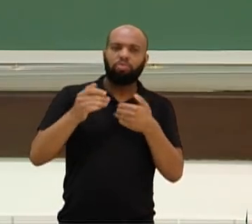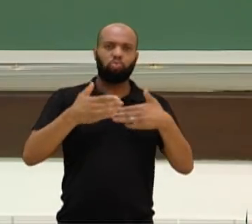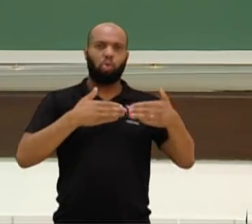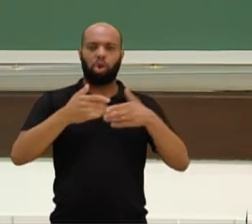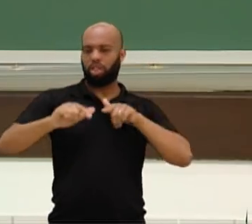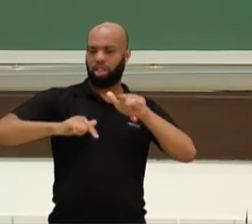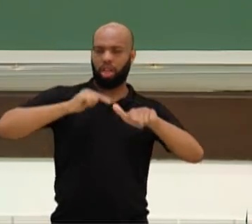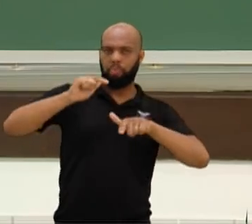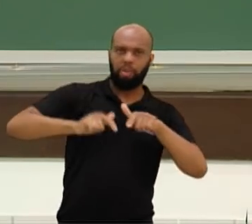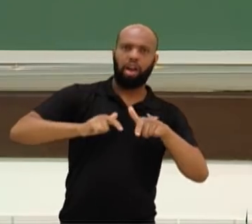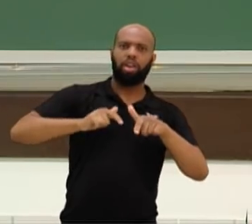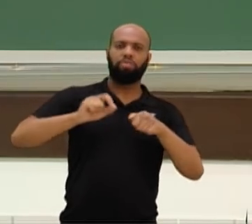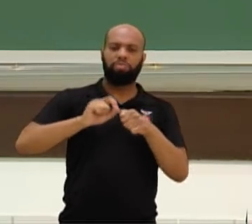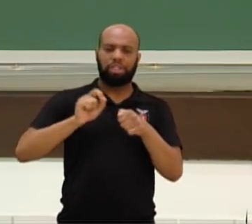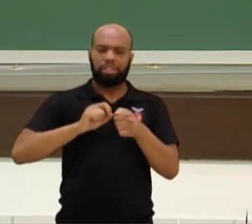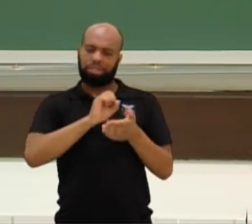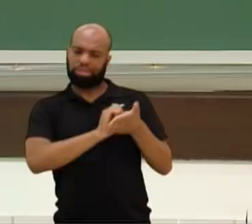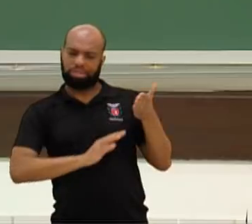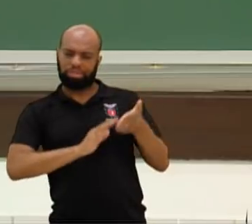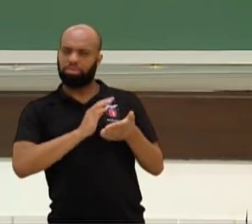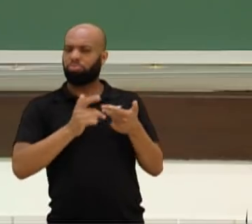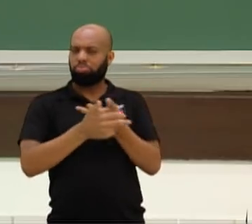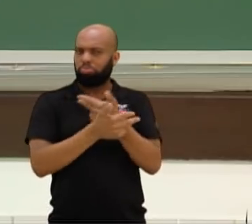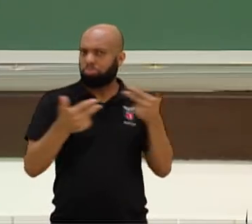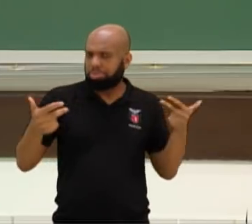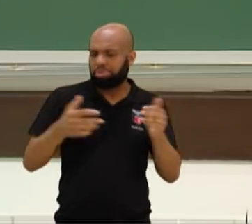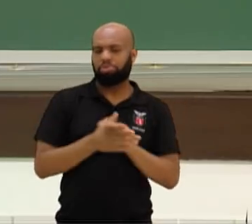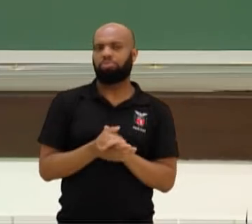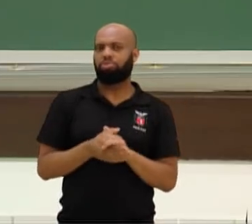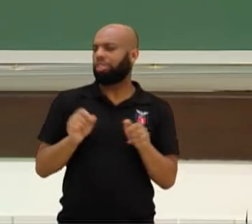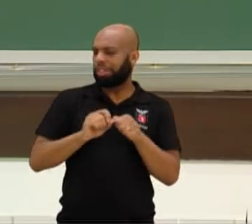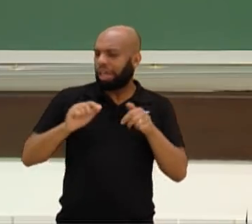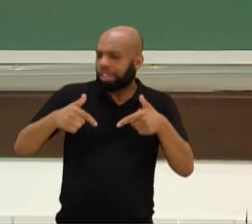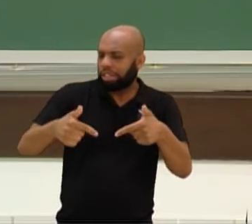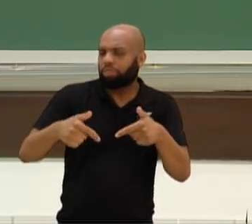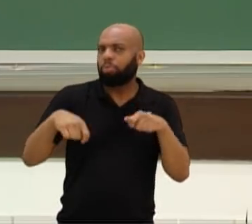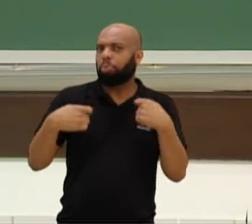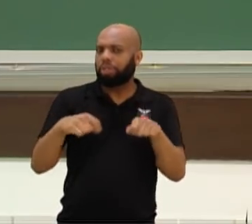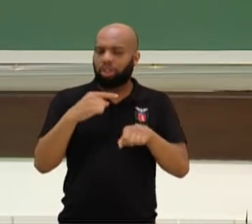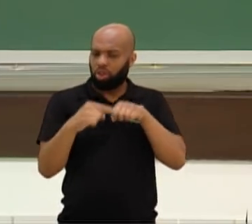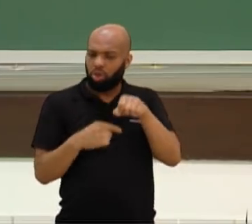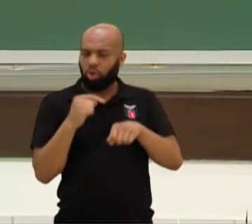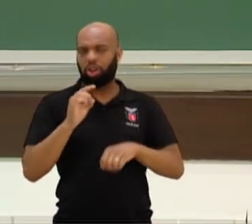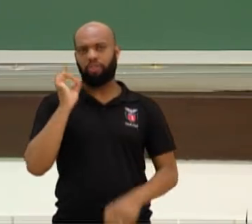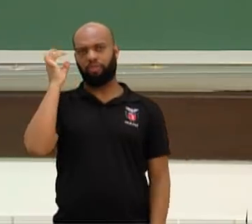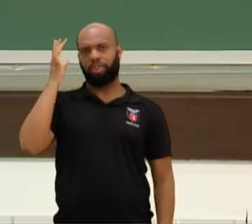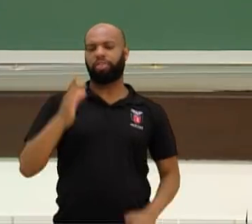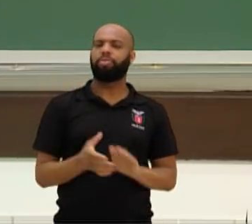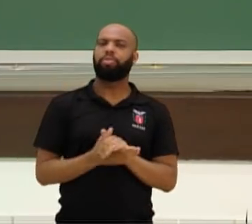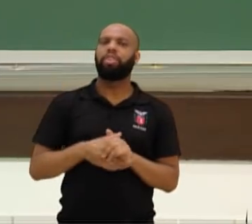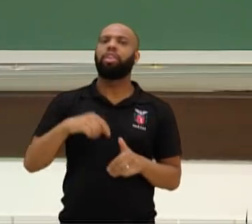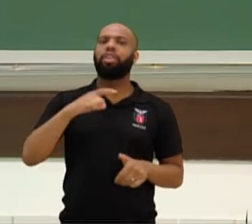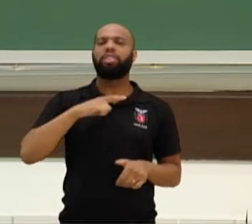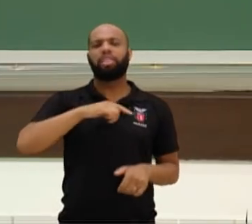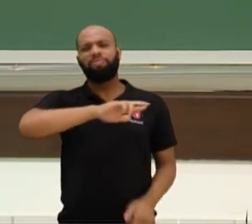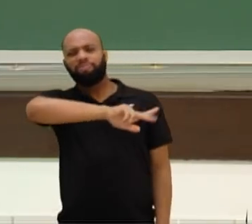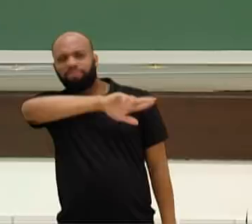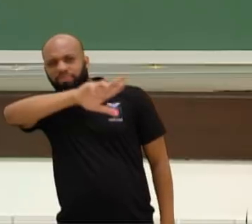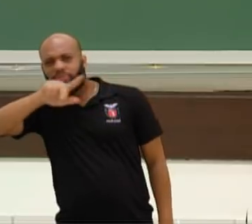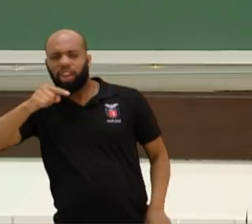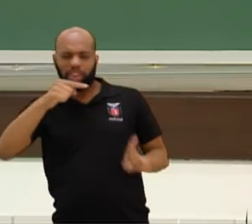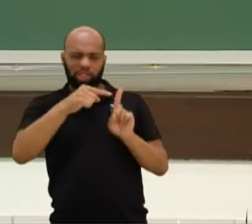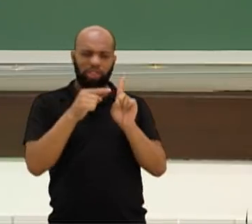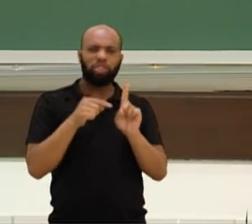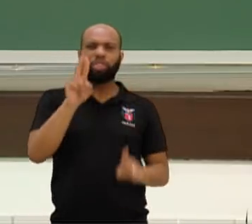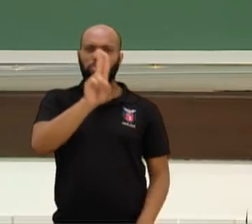qualquer trabalho, de qualquer tarefa, de qualquer ação. A gente tem vários tipos de